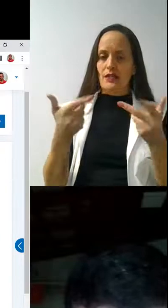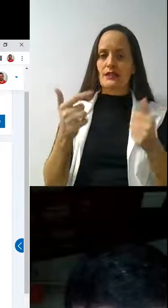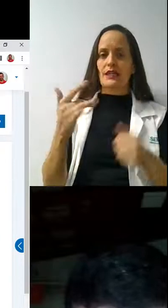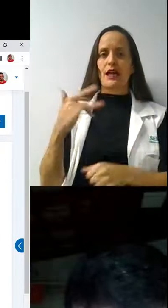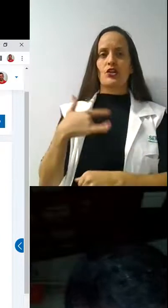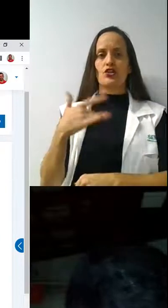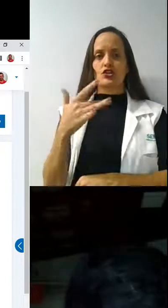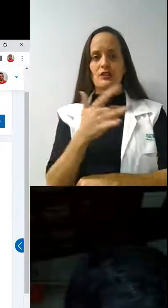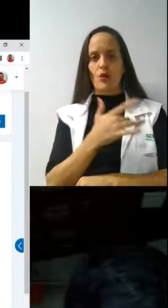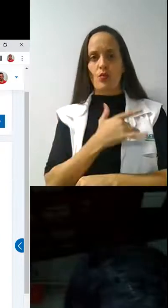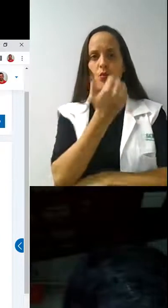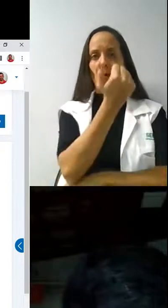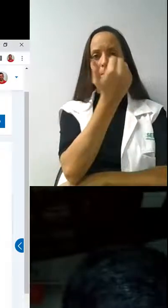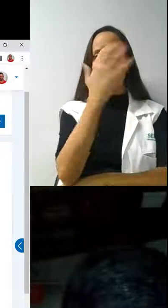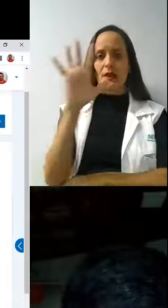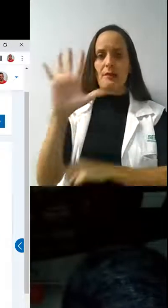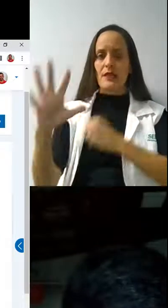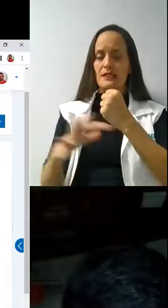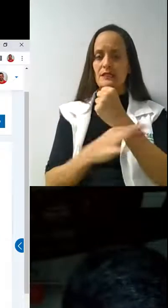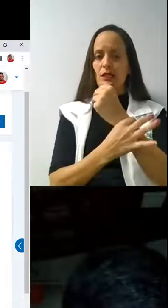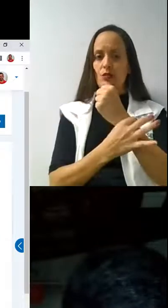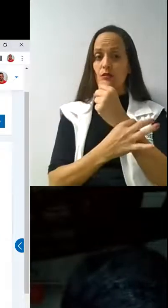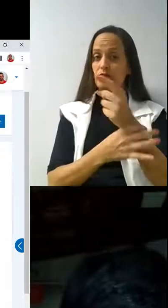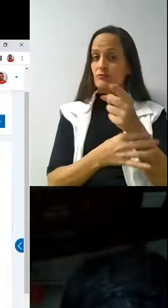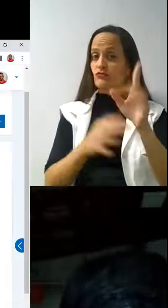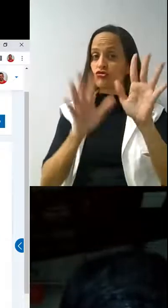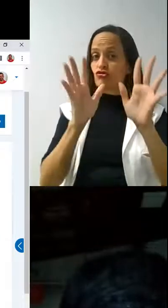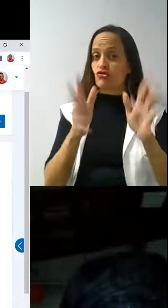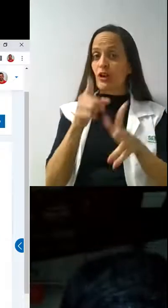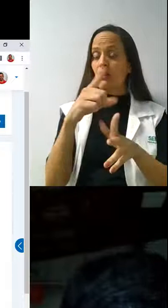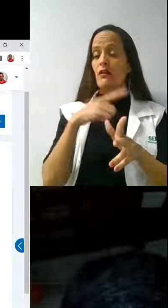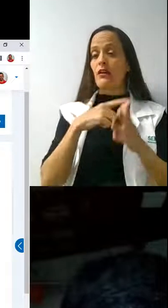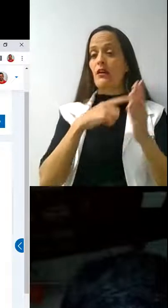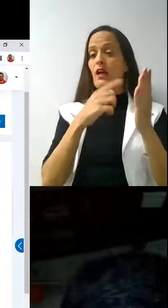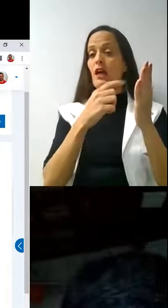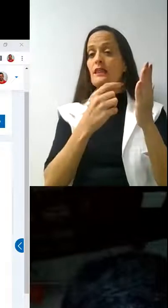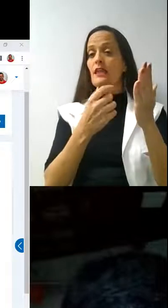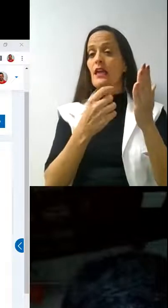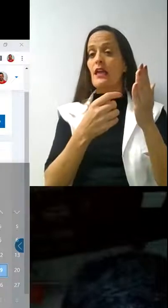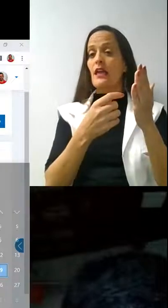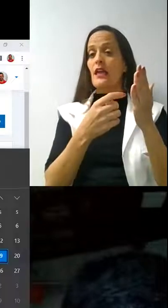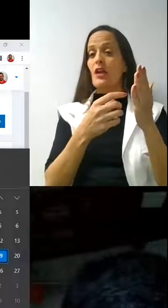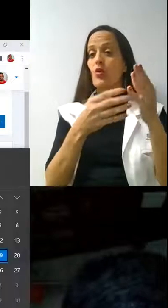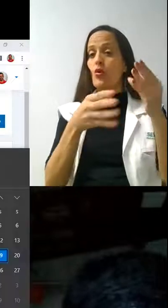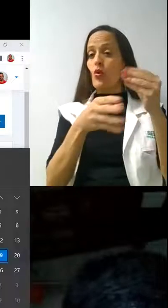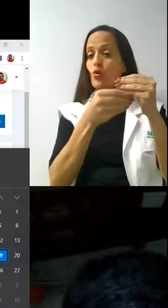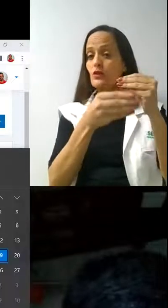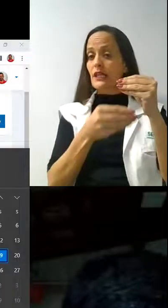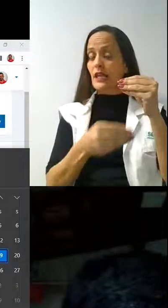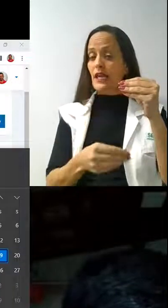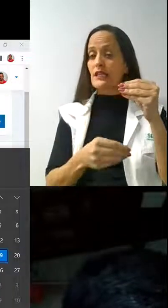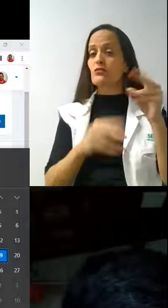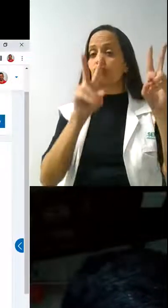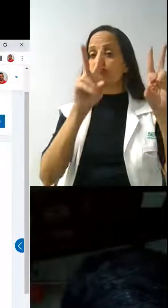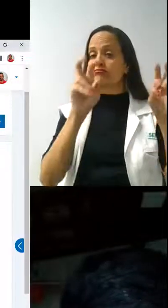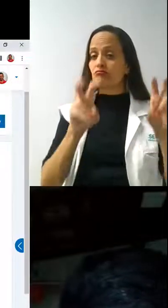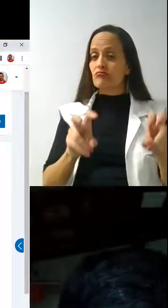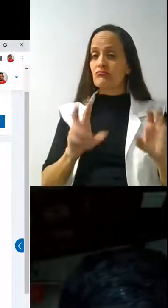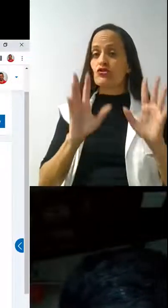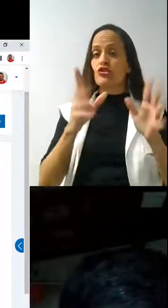aqui, ó, por exemplo, ó, o conteúdo já vai estar disponível para vocês aí, ó, a partir do dia 24, né? Deixa eu ver